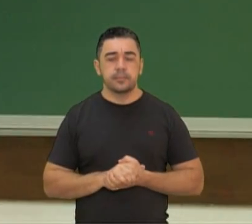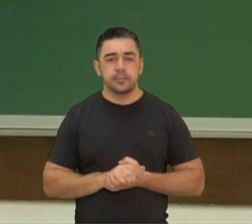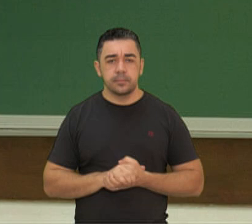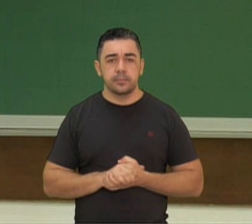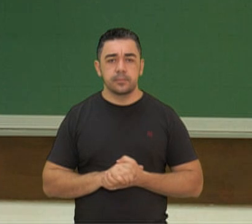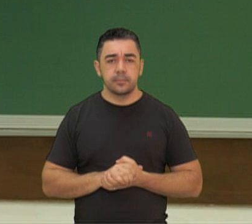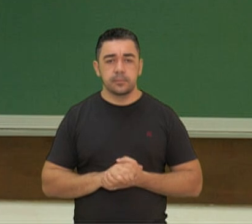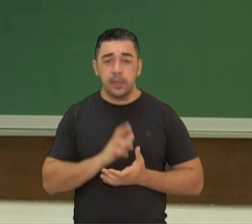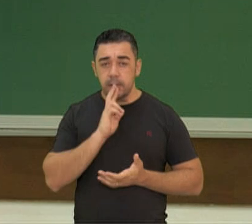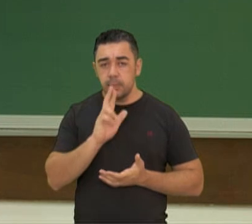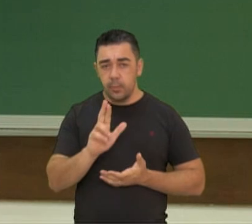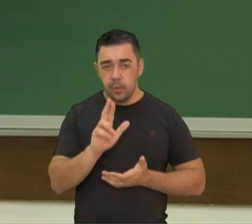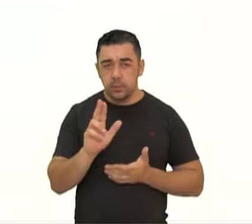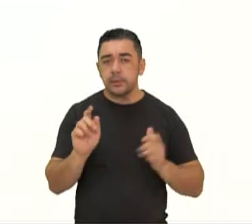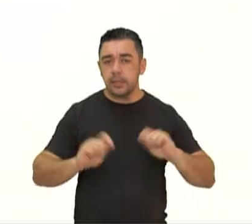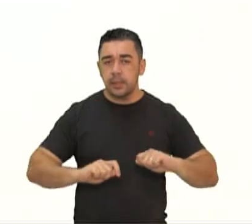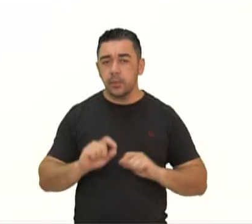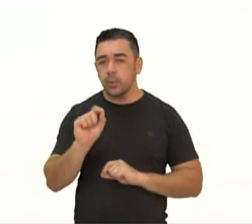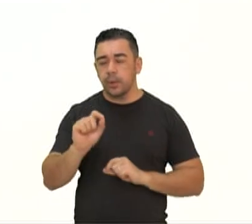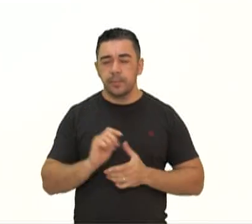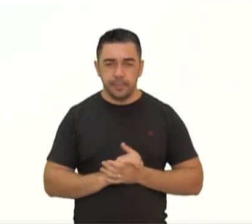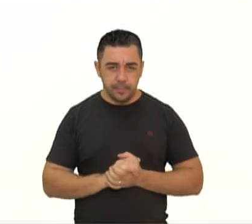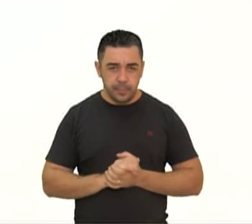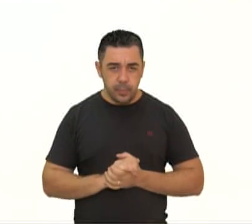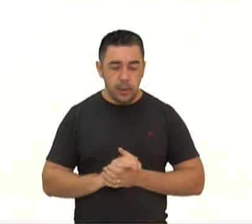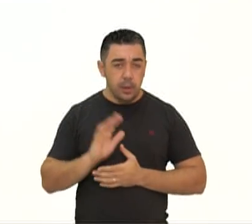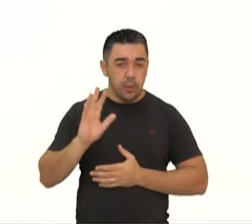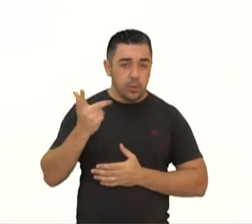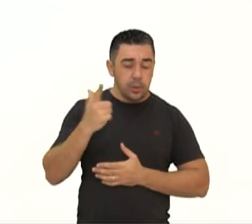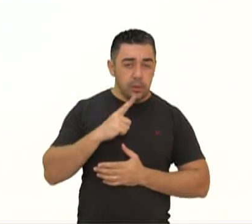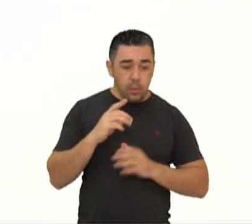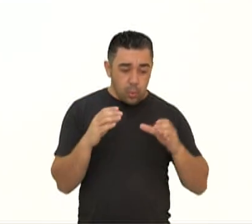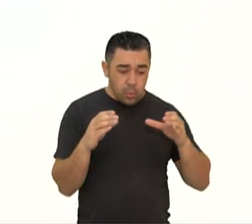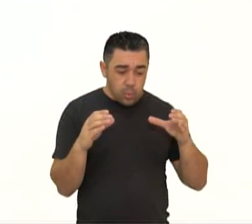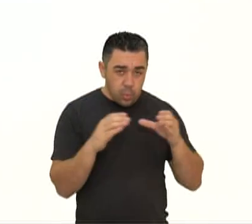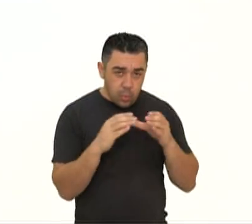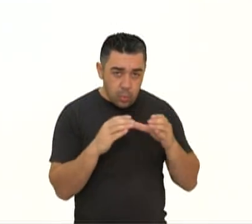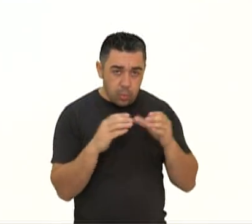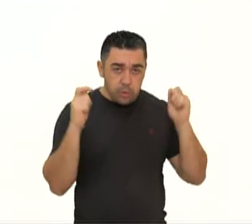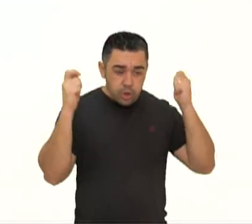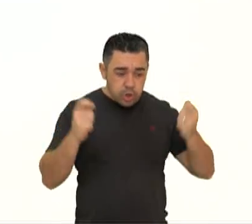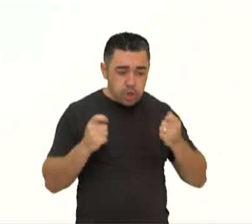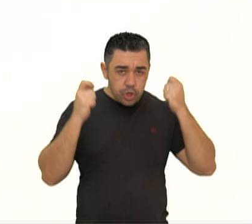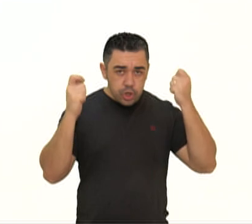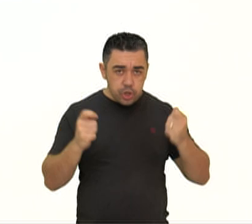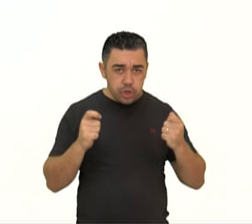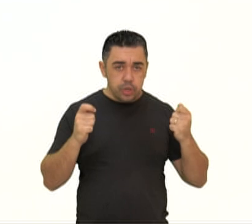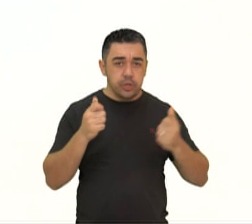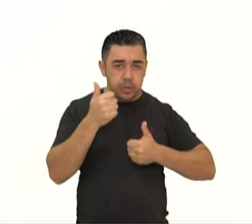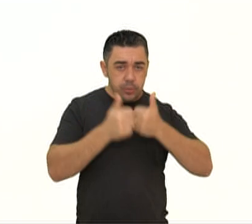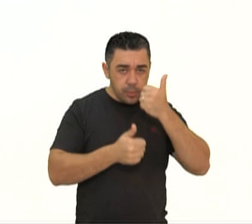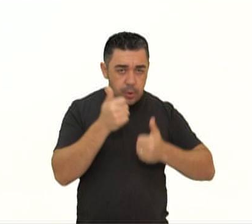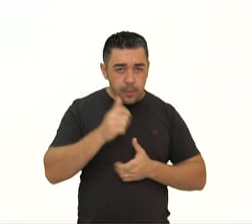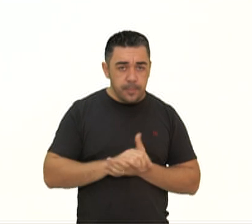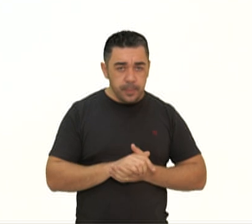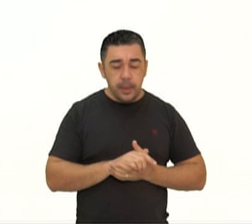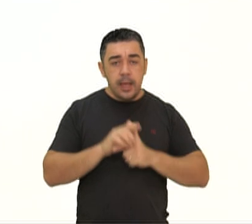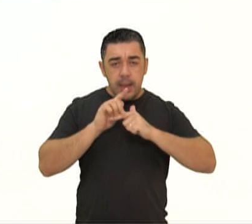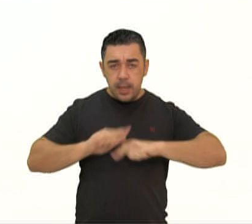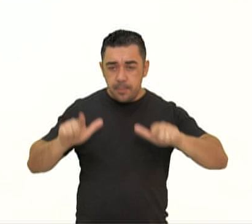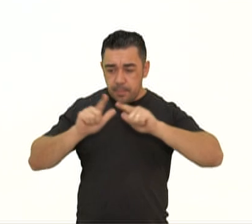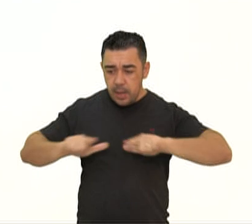A nossa resposta, turma, é: o fato de torcedores senegaleses e japoneses limparem o estádio após jogos na